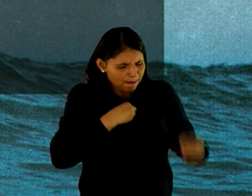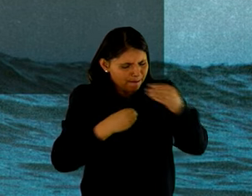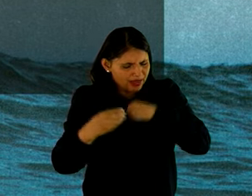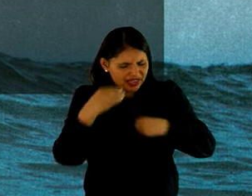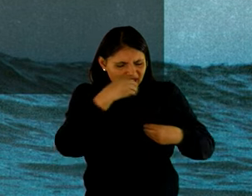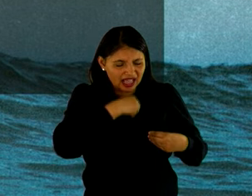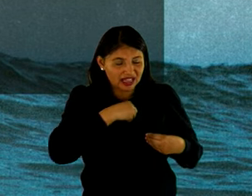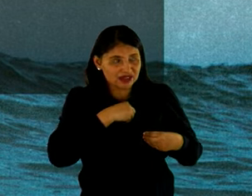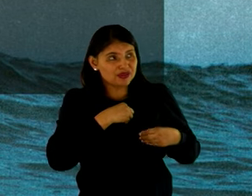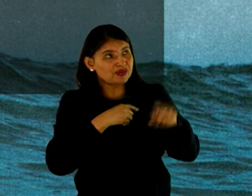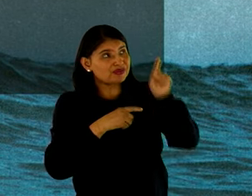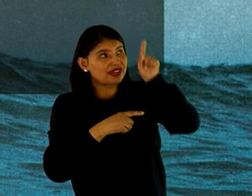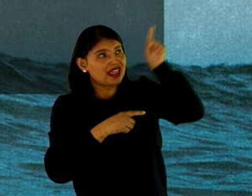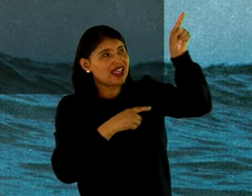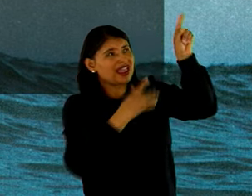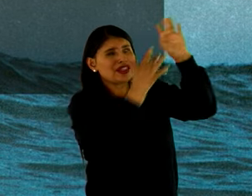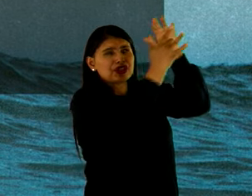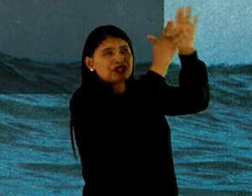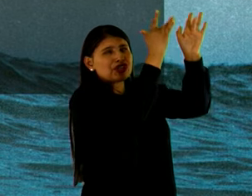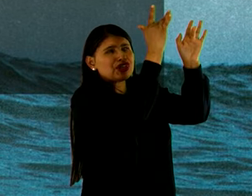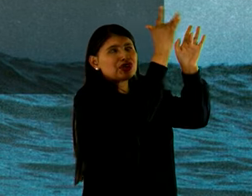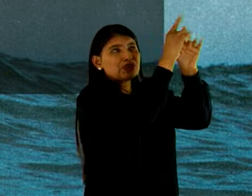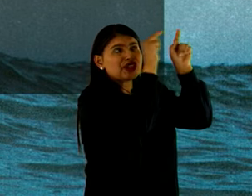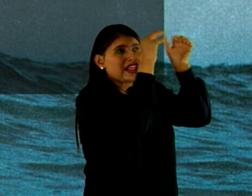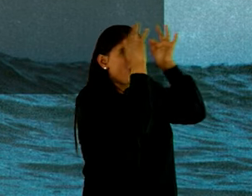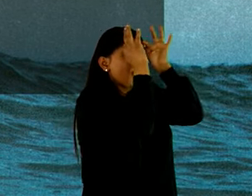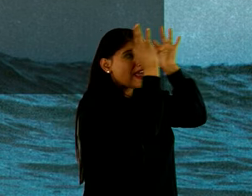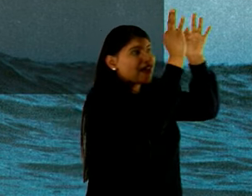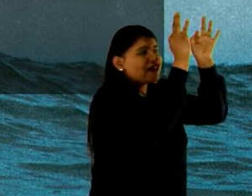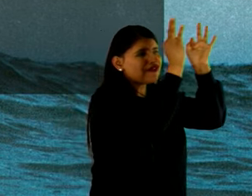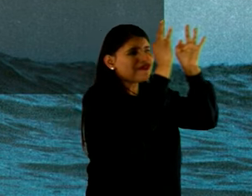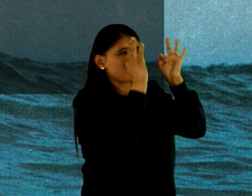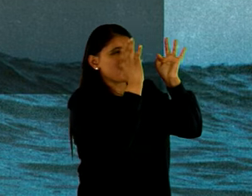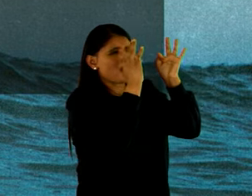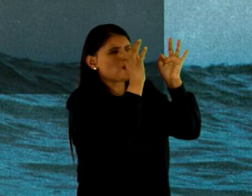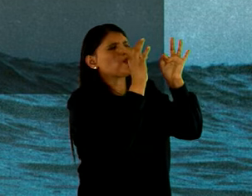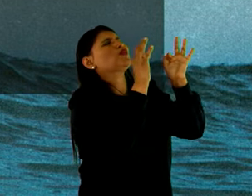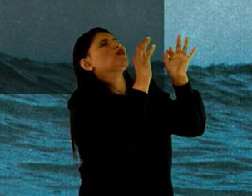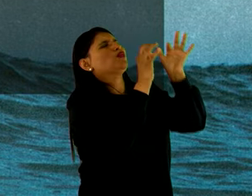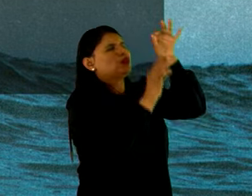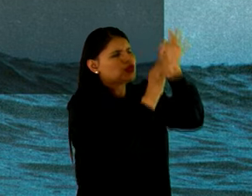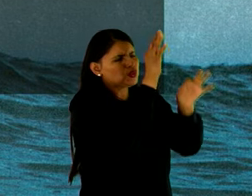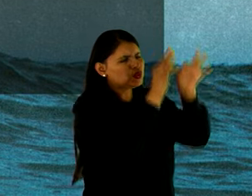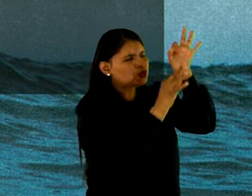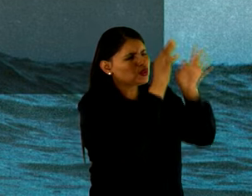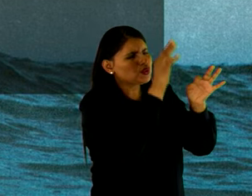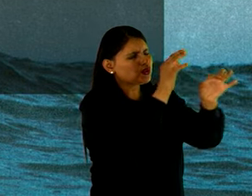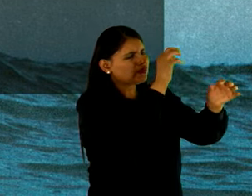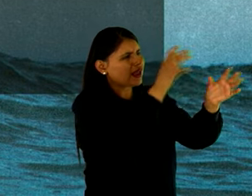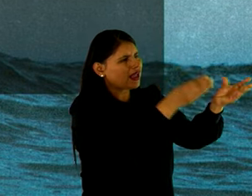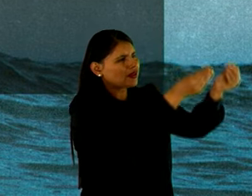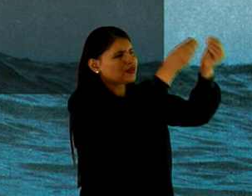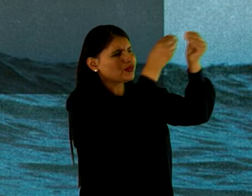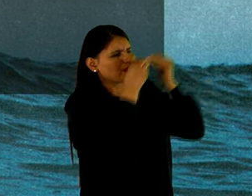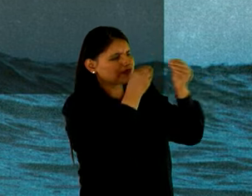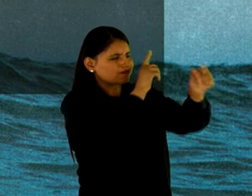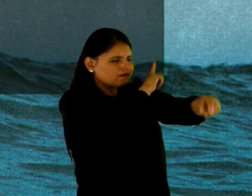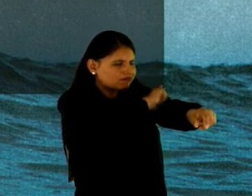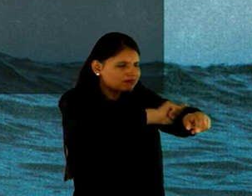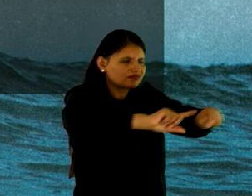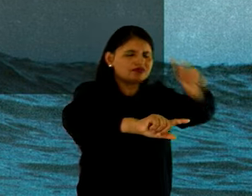é fiel e justo para nos perdoar os pecados e nos purificar de toda injustiça.